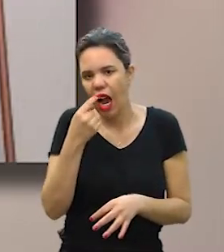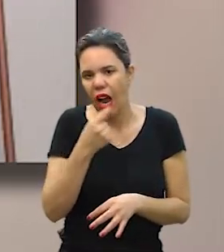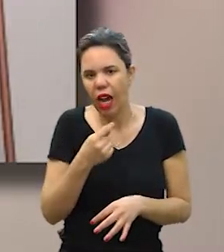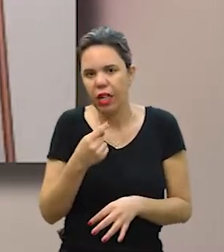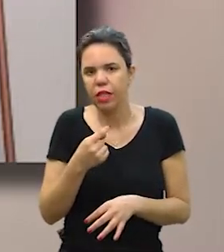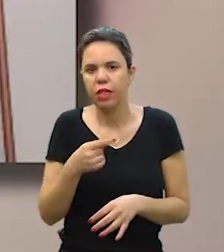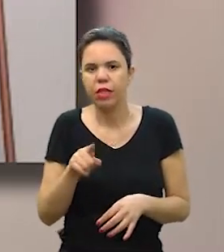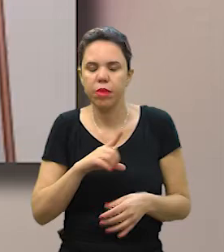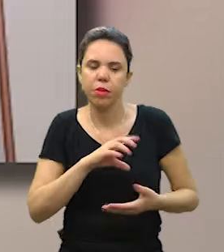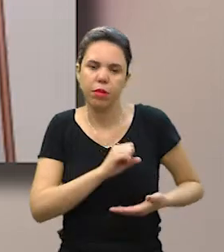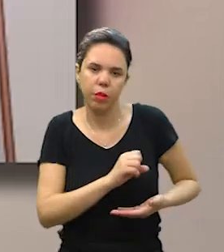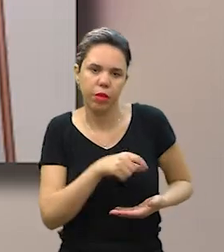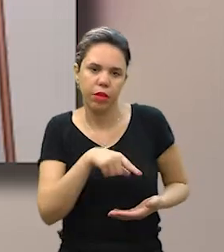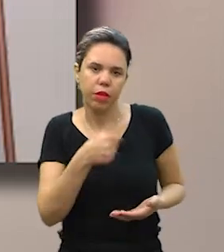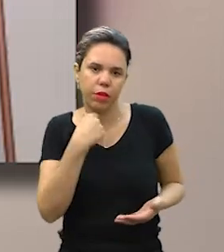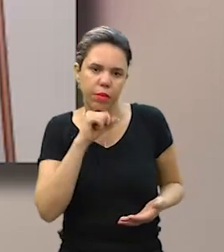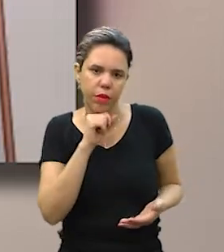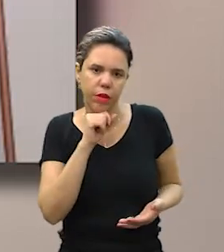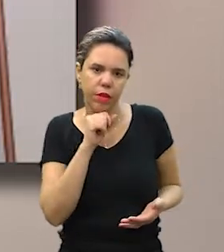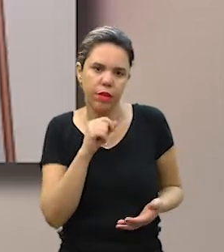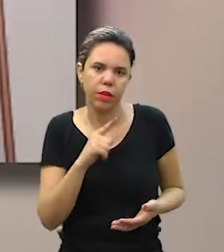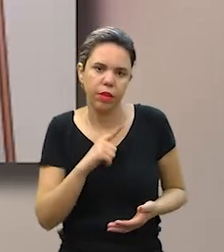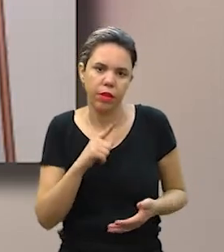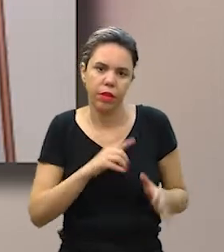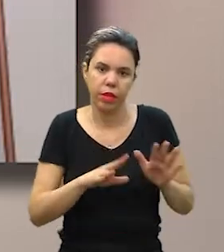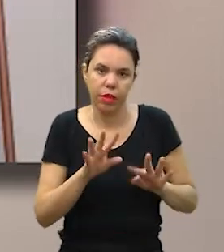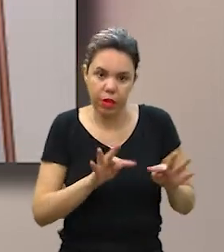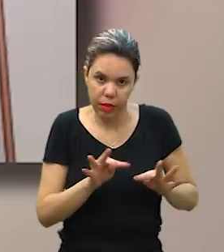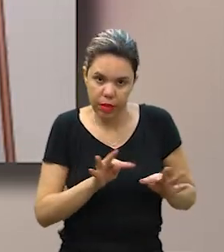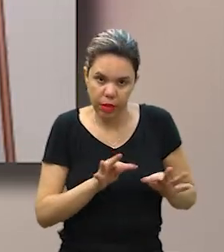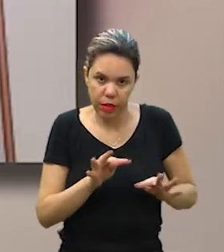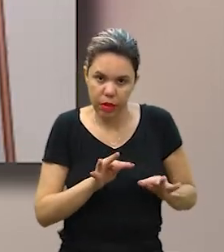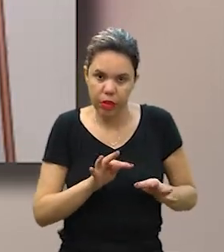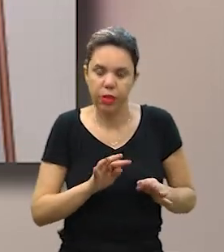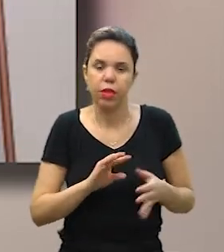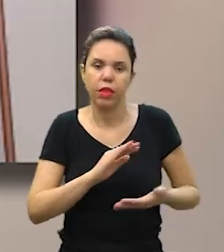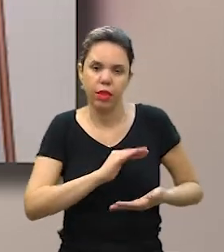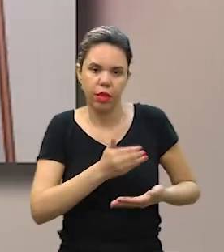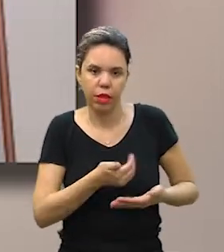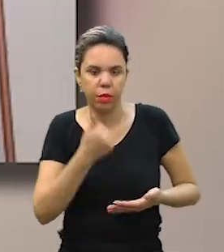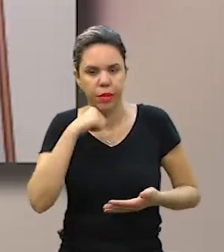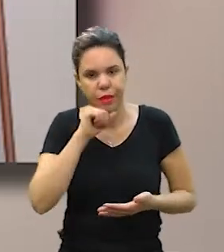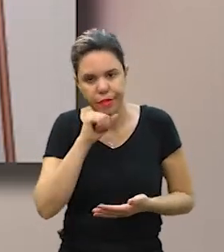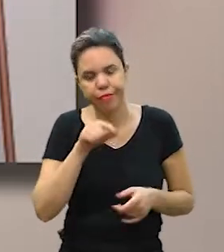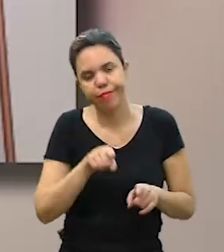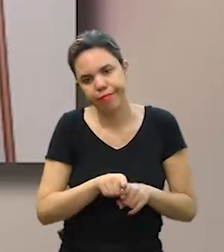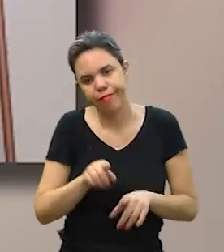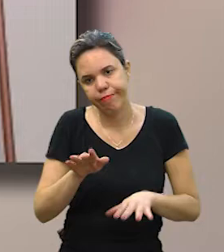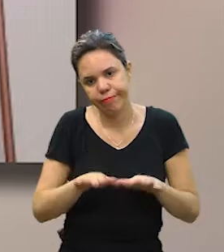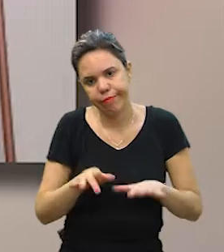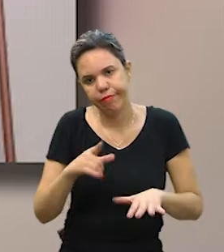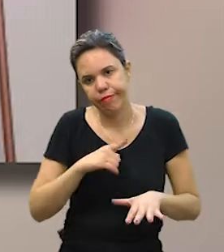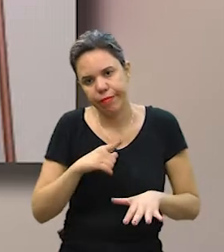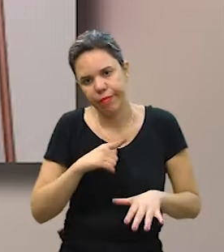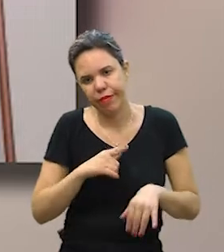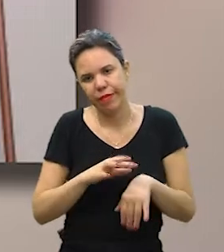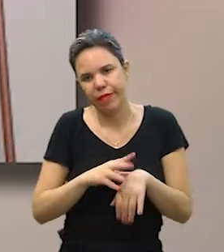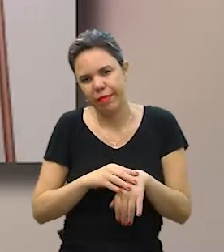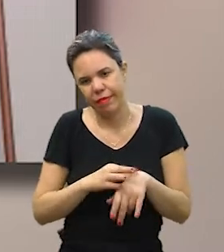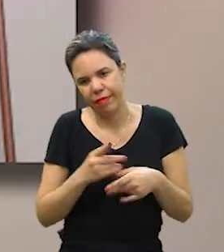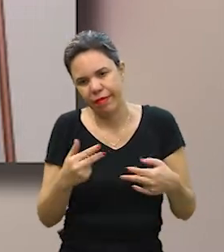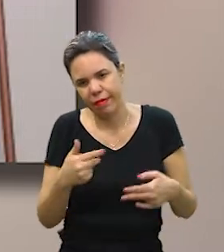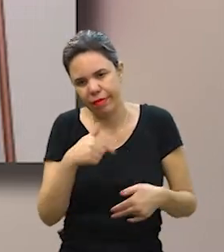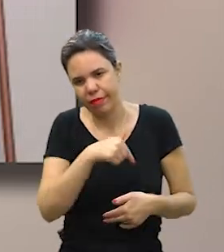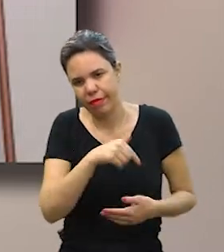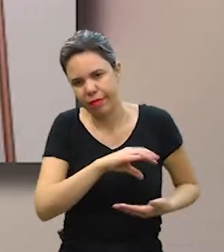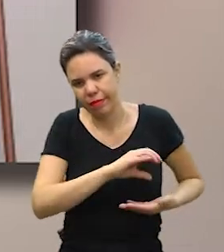bebê e ele está mamando da mamãe, a gente tem que tratar o bico do seio da mãe também, porque às vezes tem uma fissura,